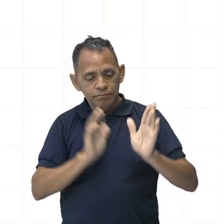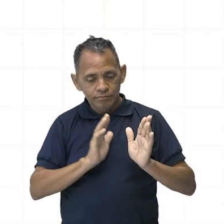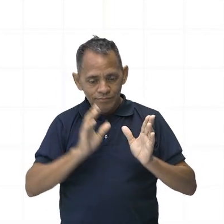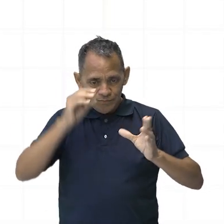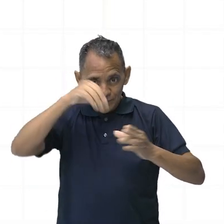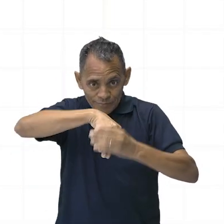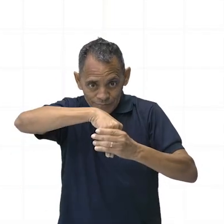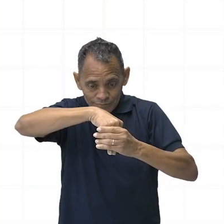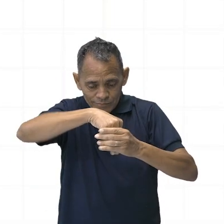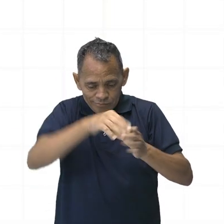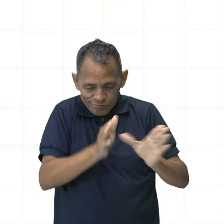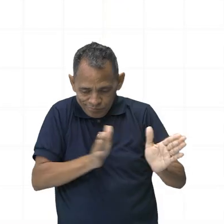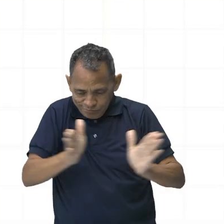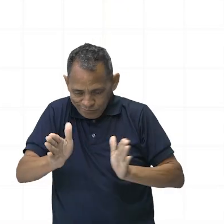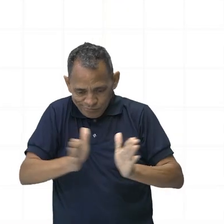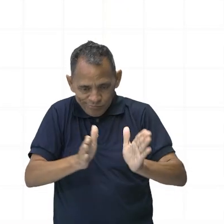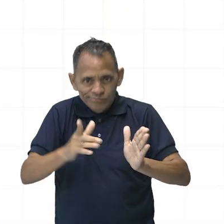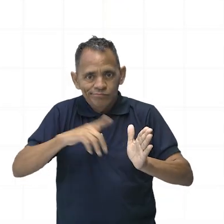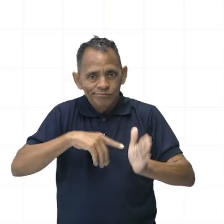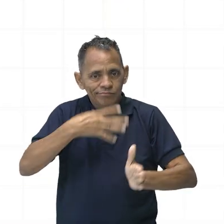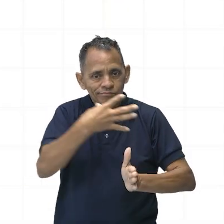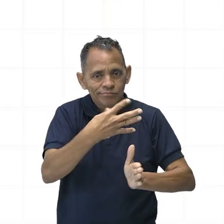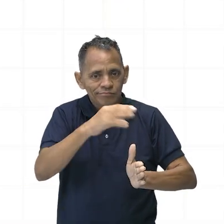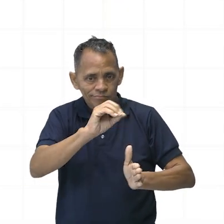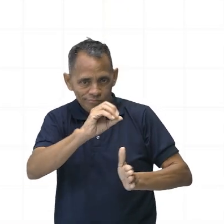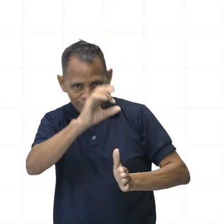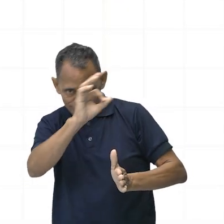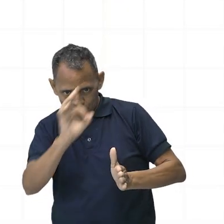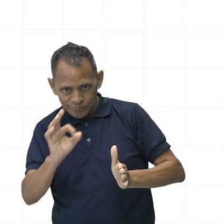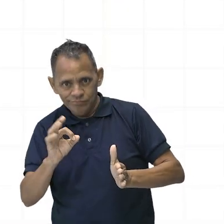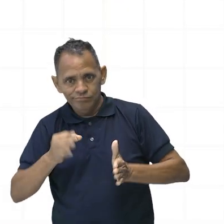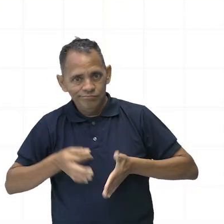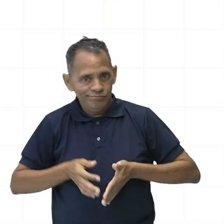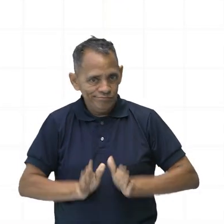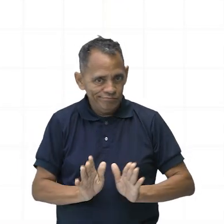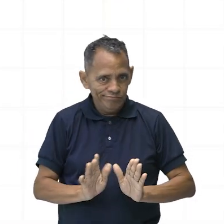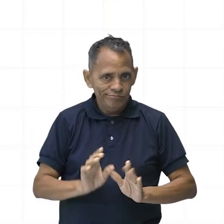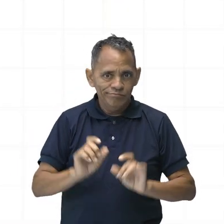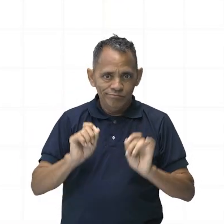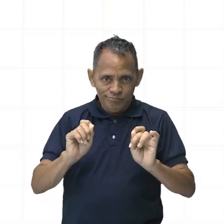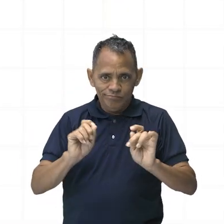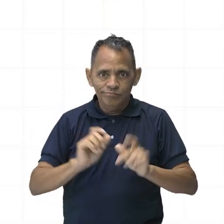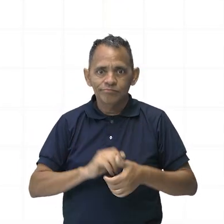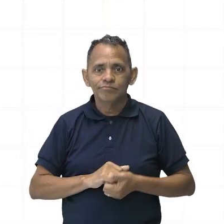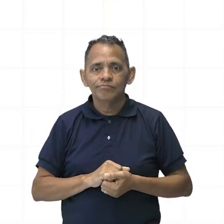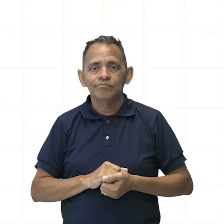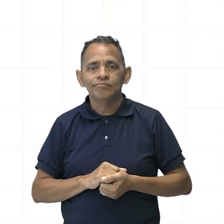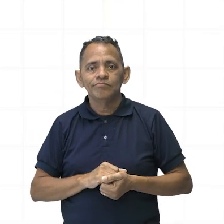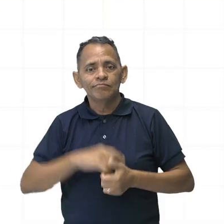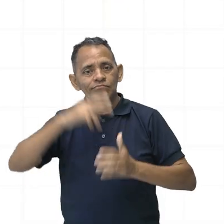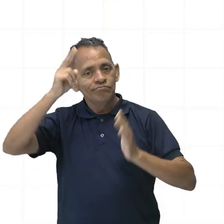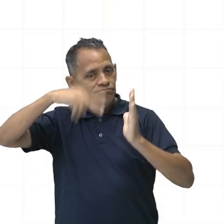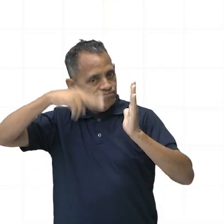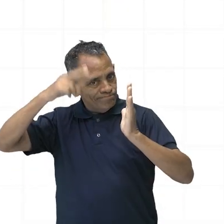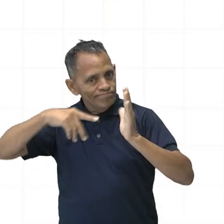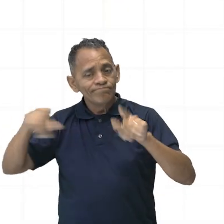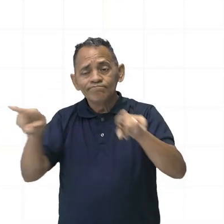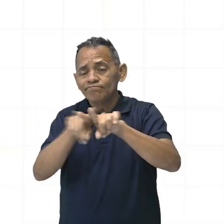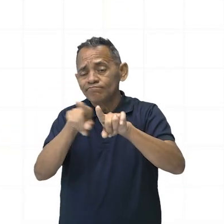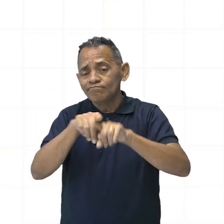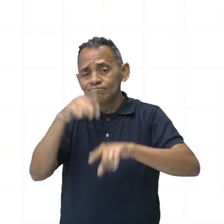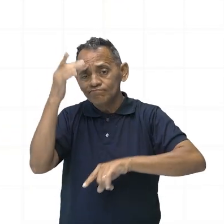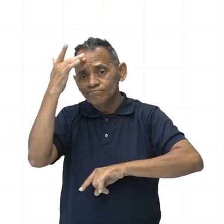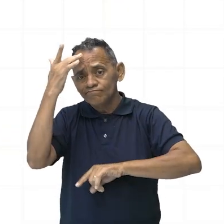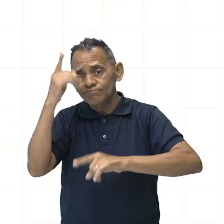equivale a 40% dos nascimentos, certo? Então, a leitura no histograma também facilita, principalmente